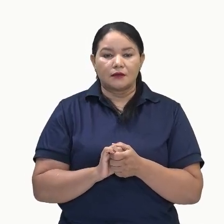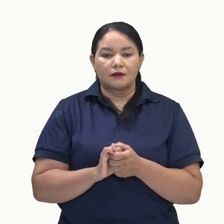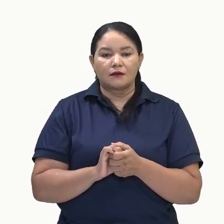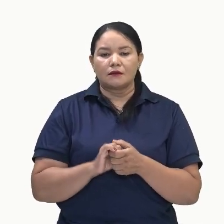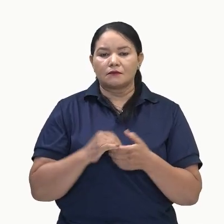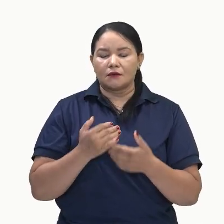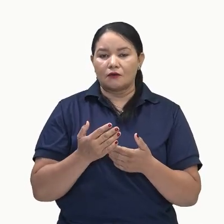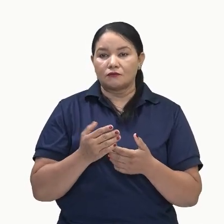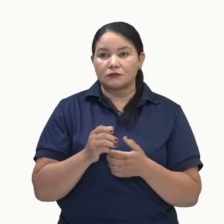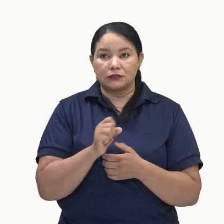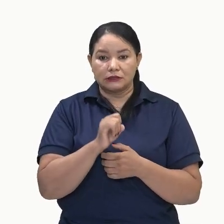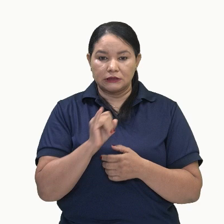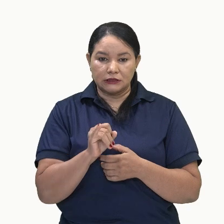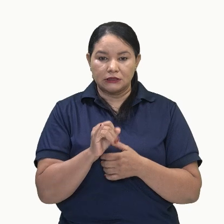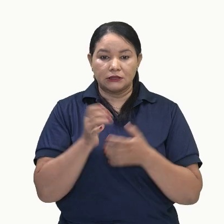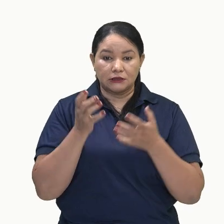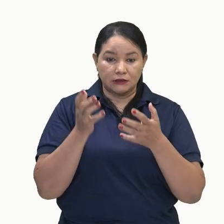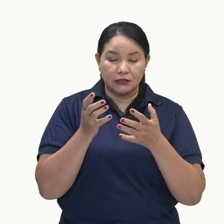ó, se eu quero